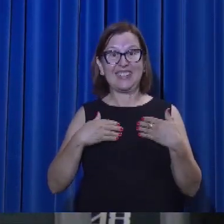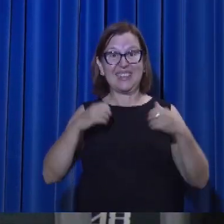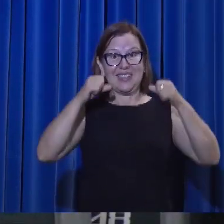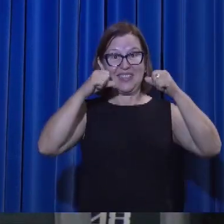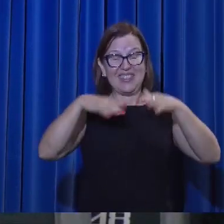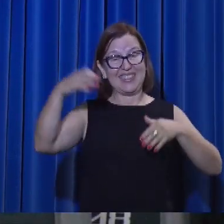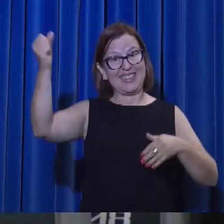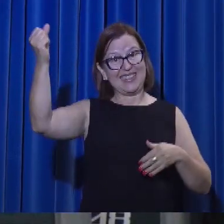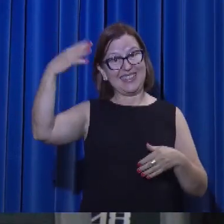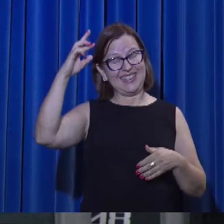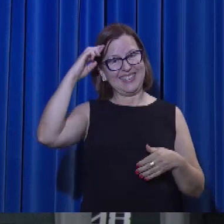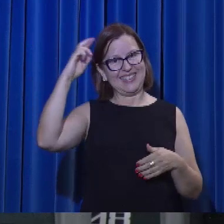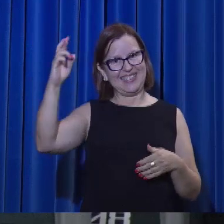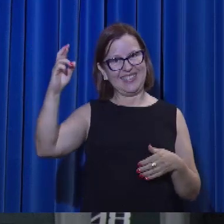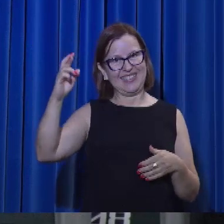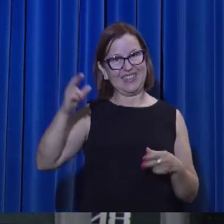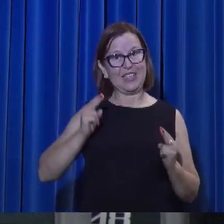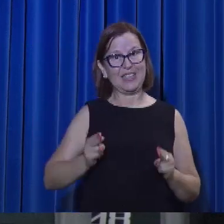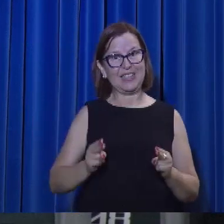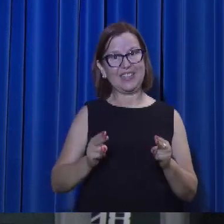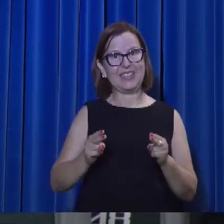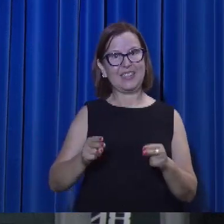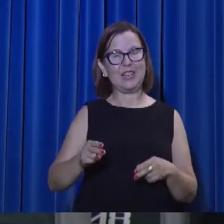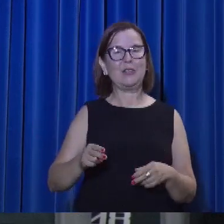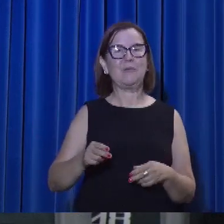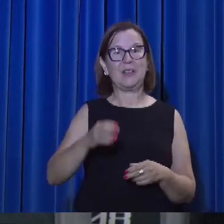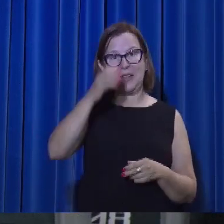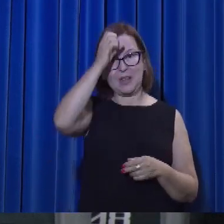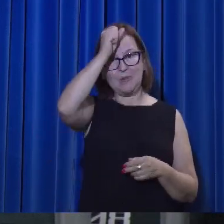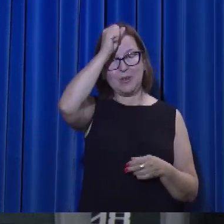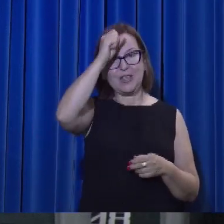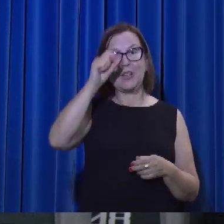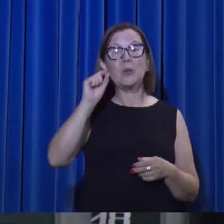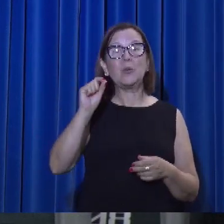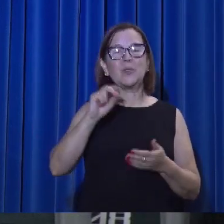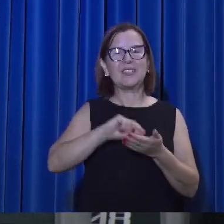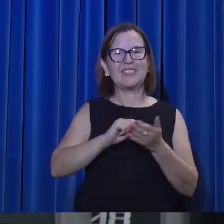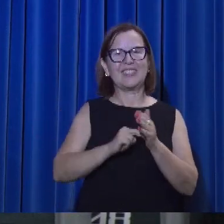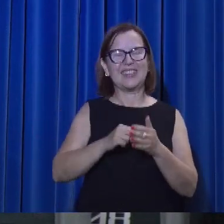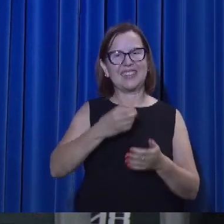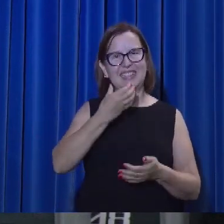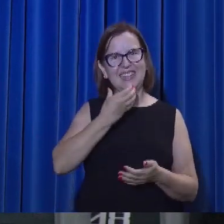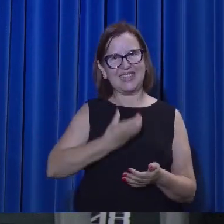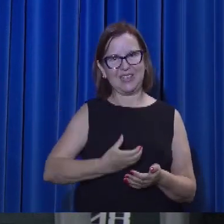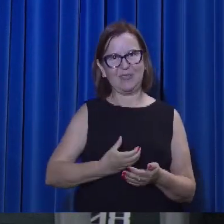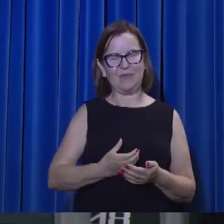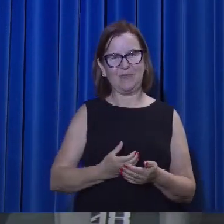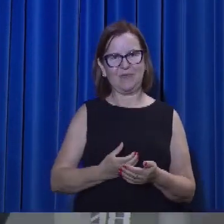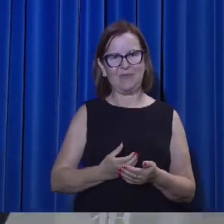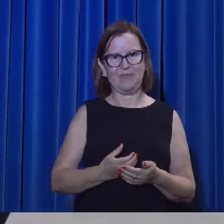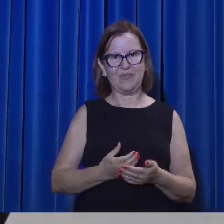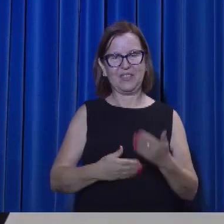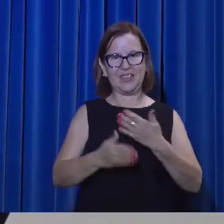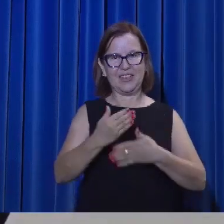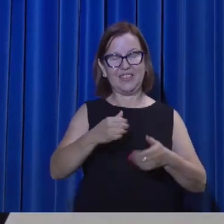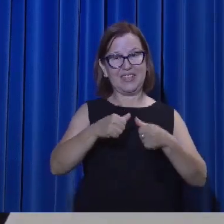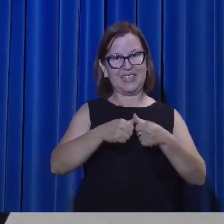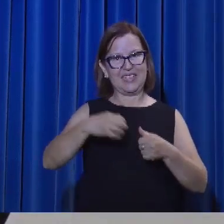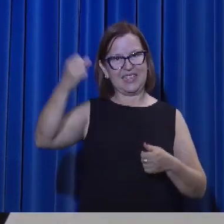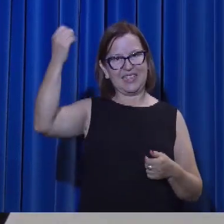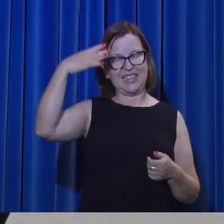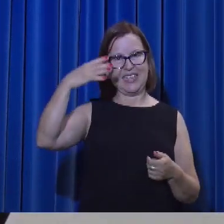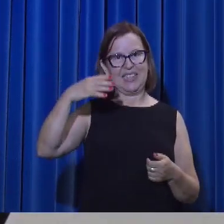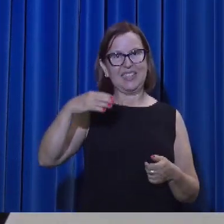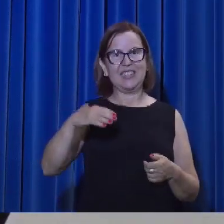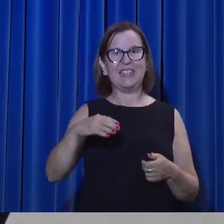graça do Senhor de sempre ouvir o que é o Natal. E eu, por esta graça, eu também tive o